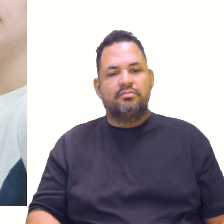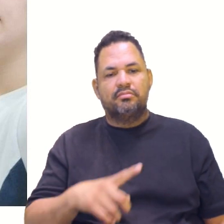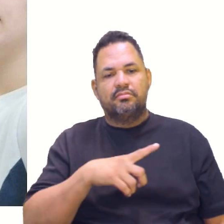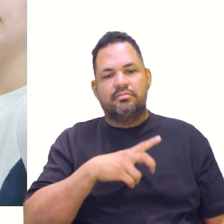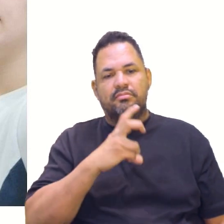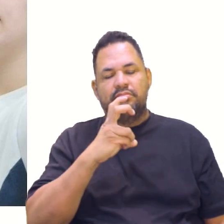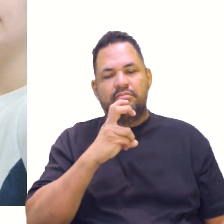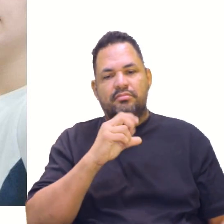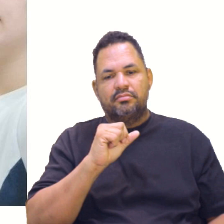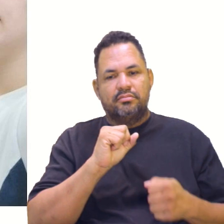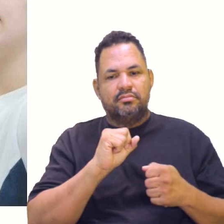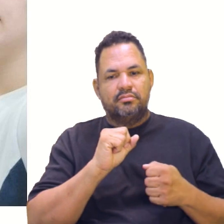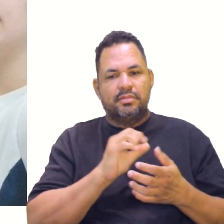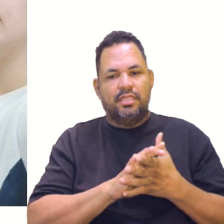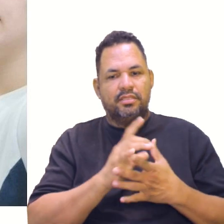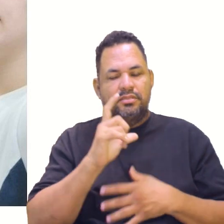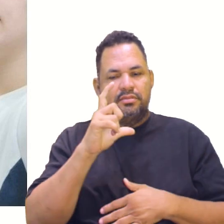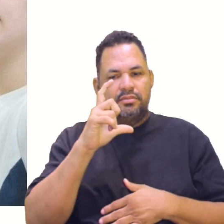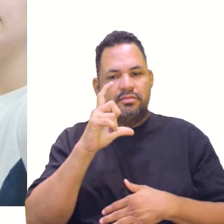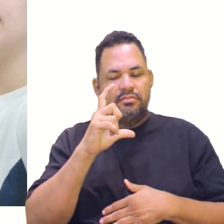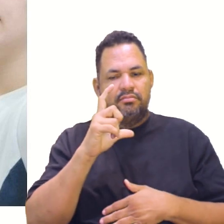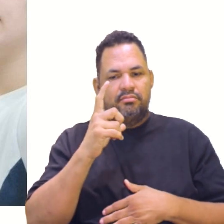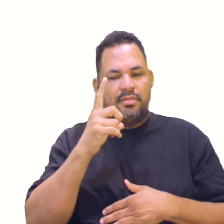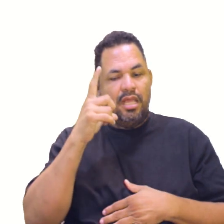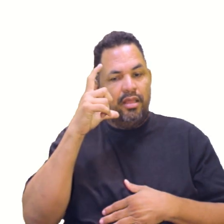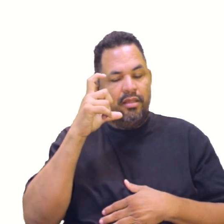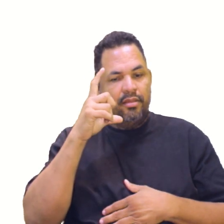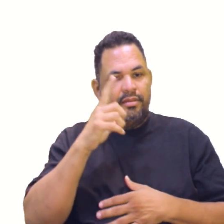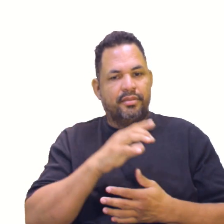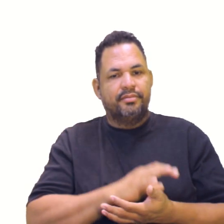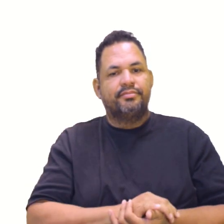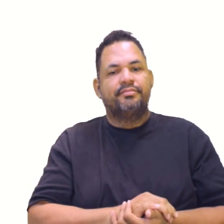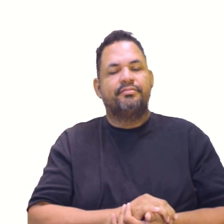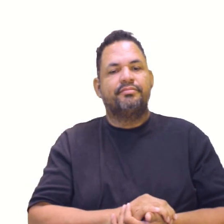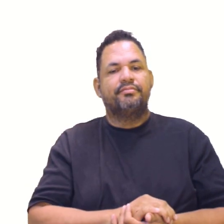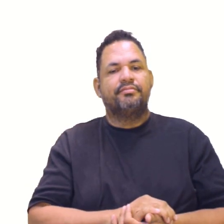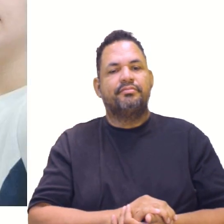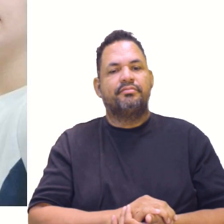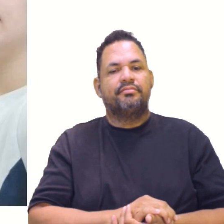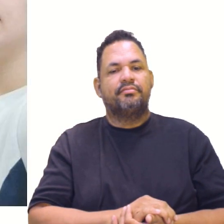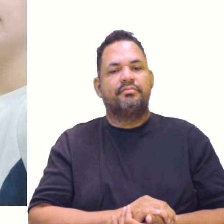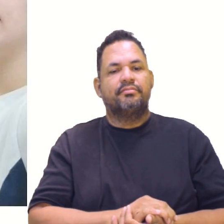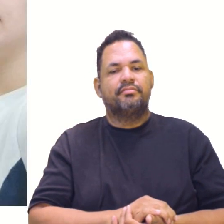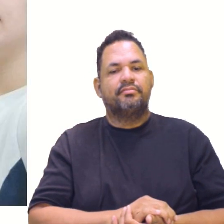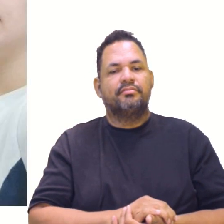com que tá fazendo a selfie, né? Não, tem 3, 5 e aqui tinha 4, né?